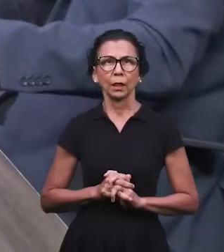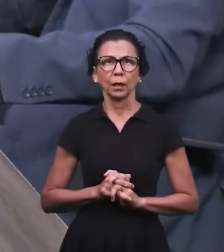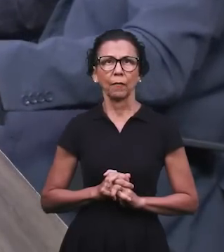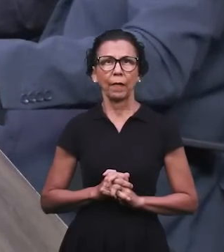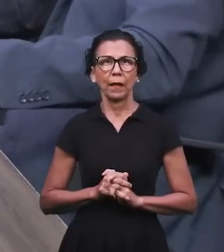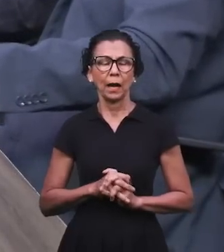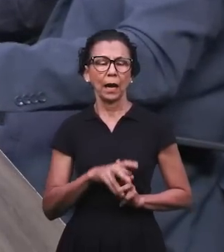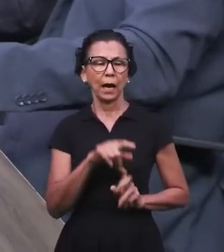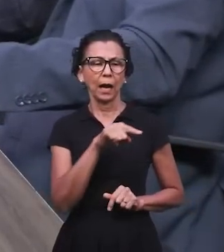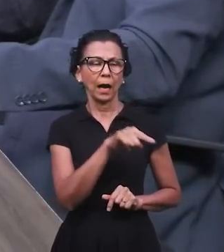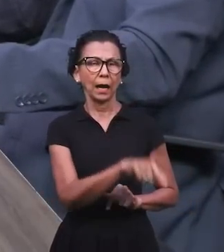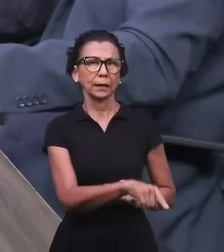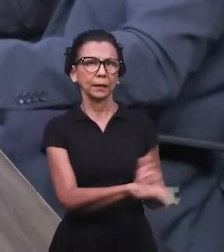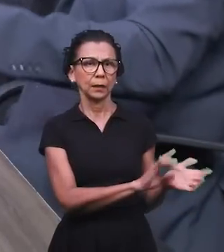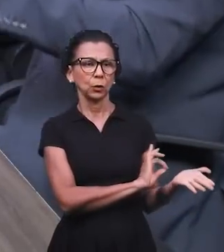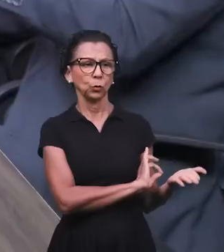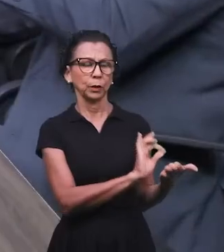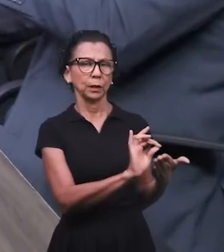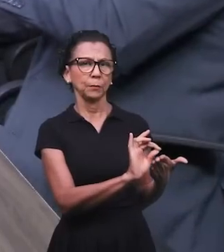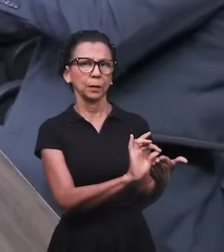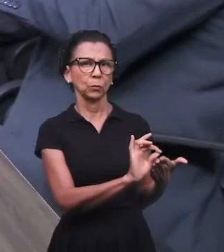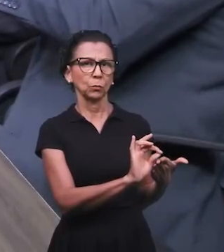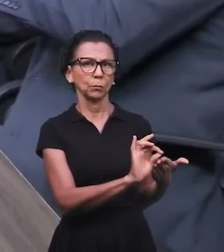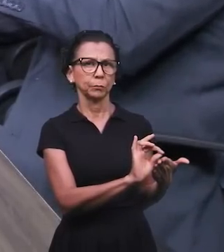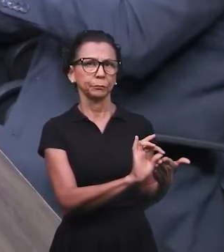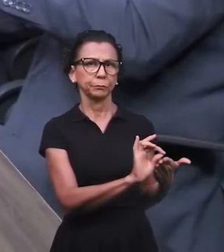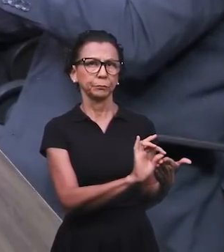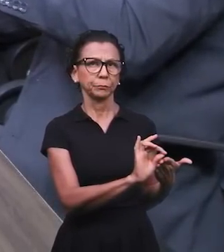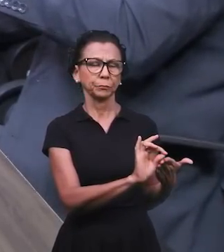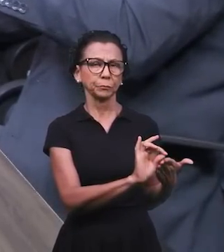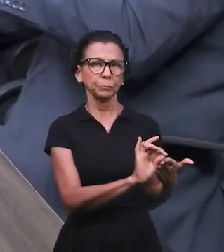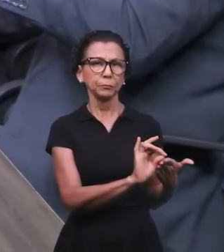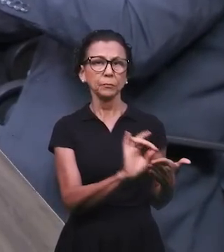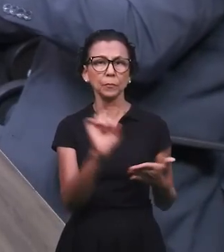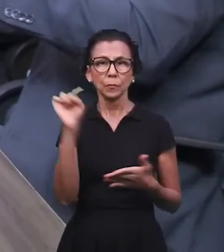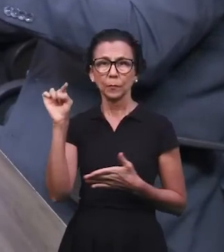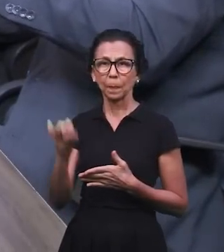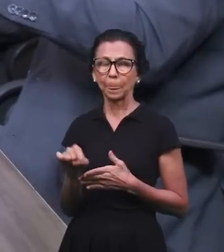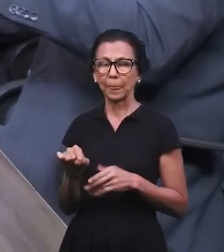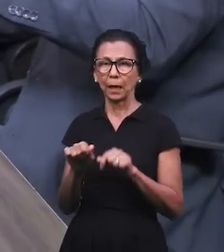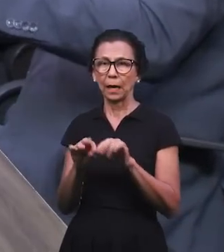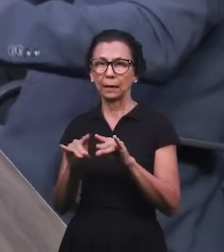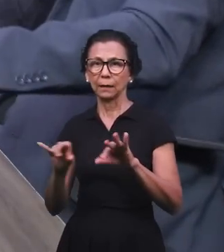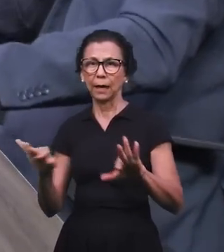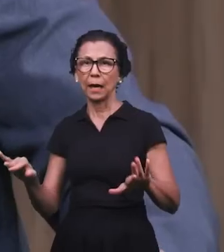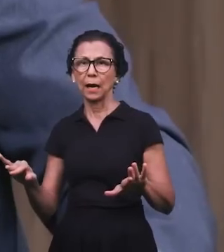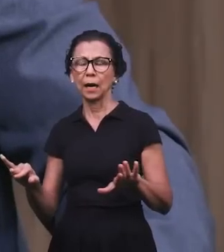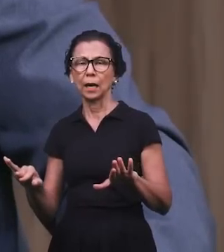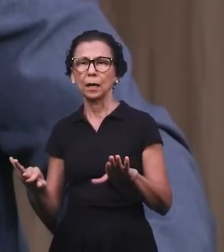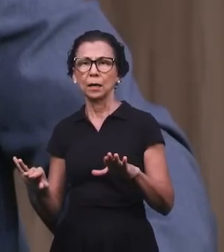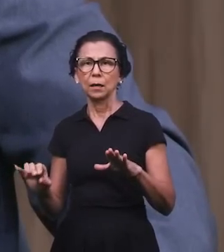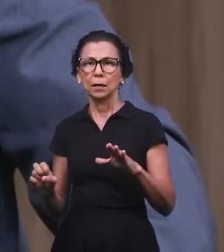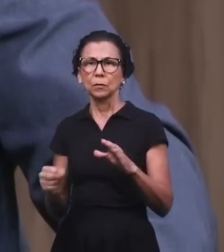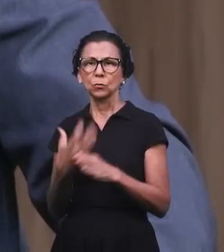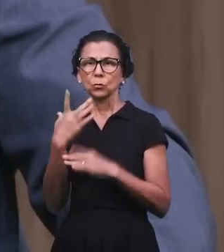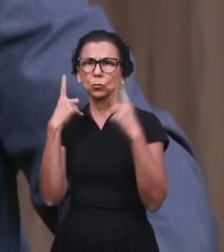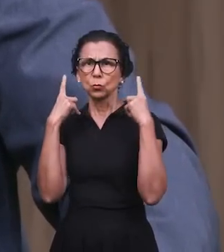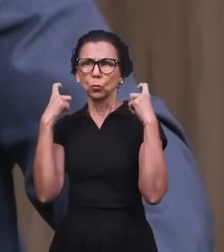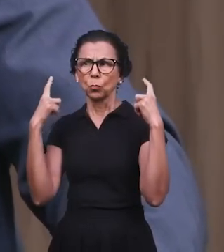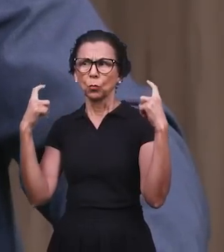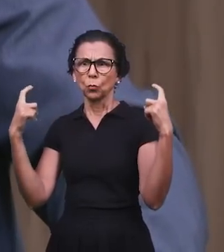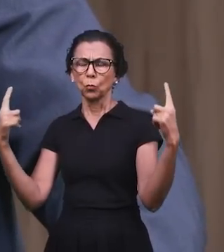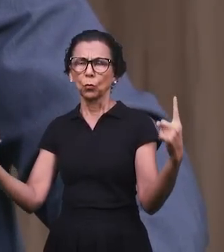caixa ressonante. Então esse som ele foi se propagando ali, né? Como o pastor disse. Lá embaixo havia